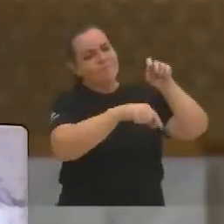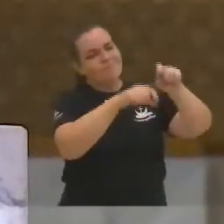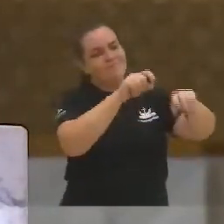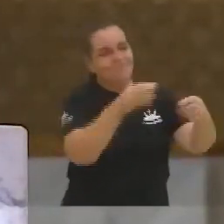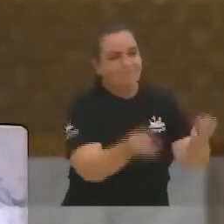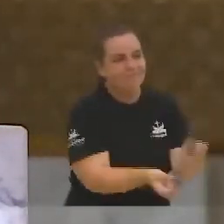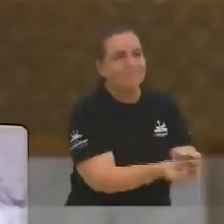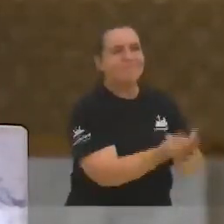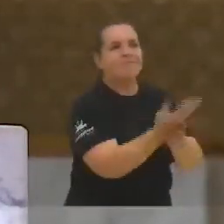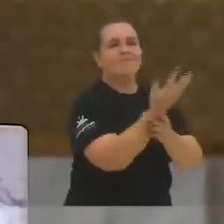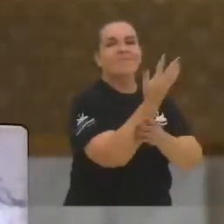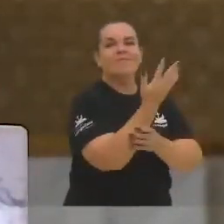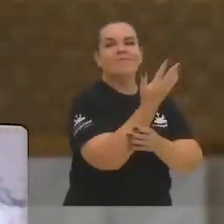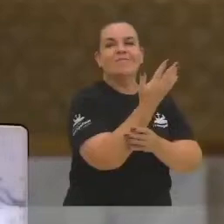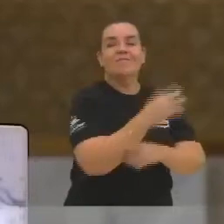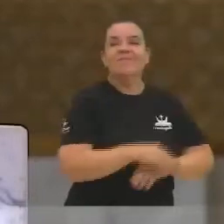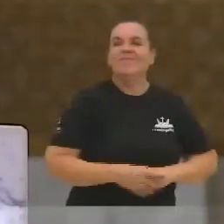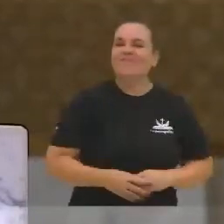plantou,